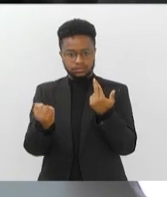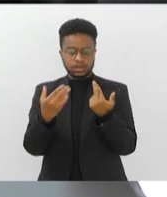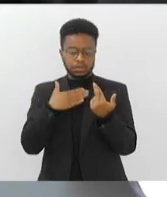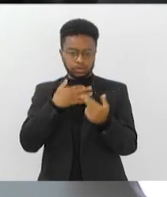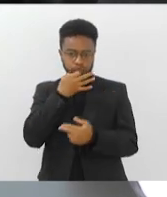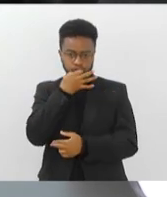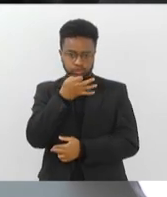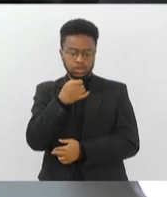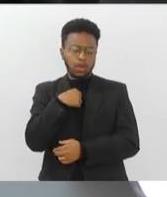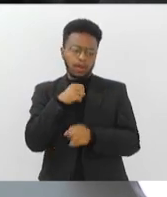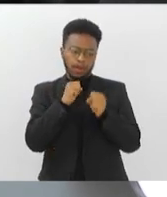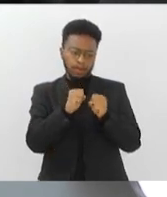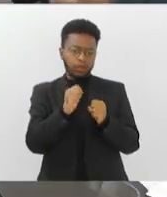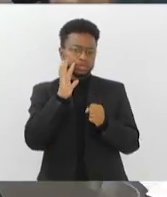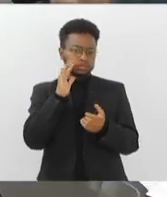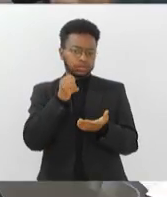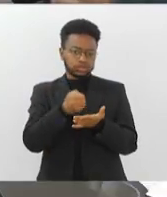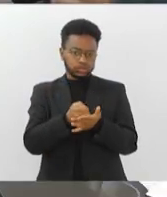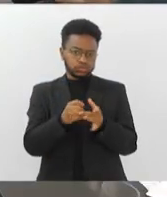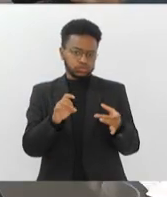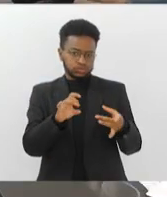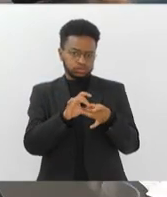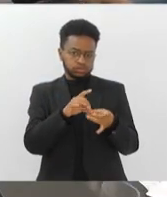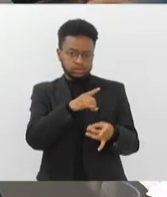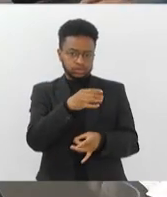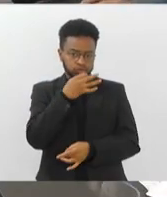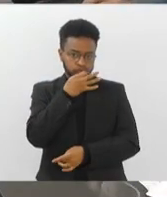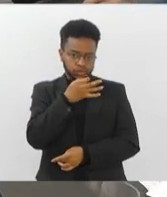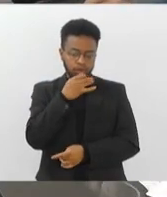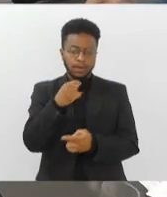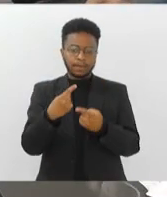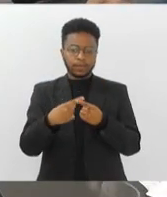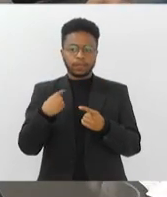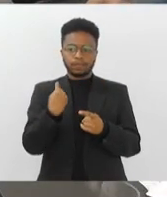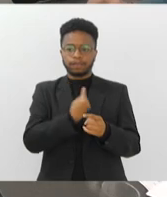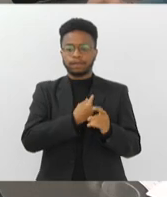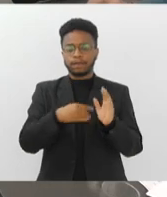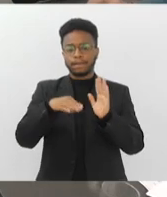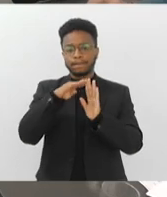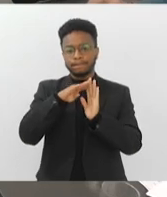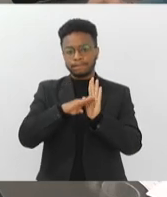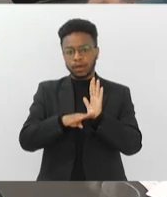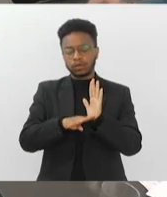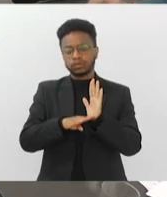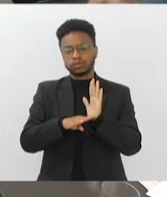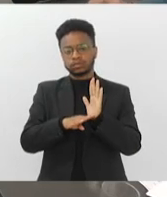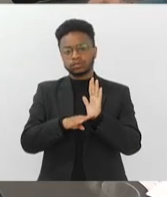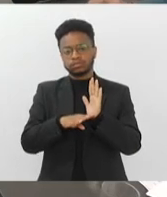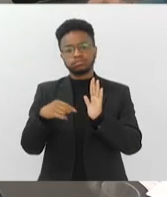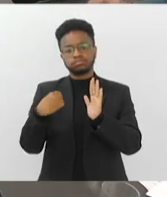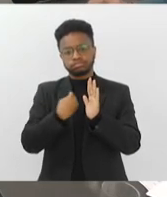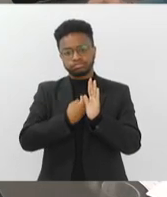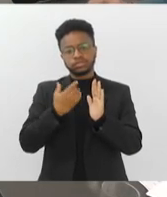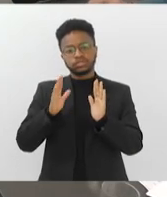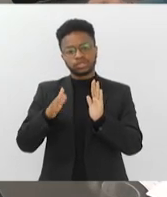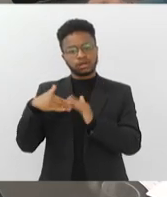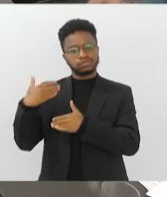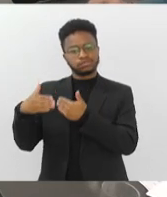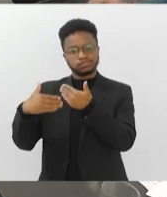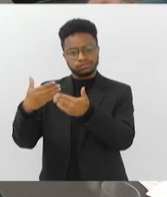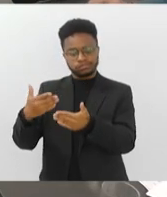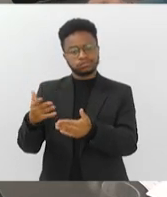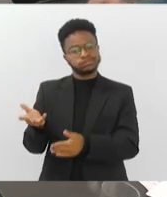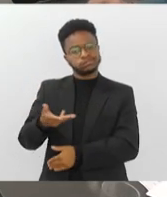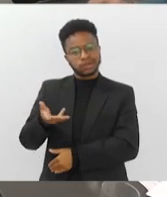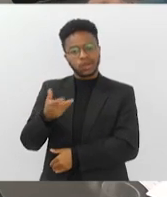sugestão. Posso fazer um encaminhamento em cima da sua sugestão? Como as nossas pautas, a gente está bem avançado no andamento